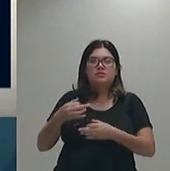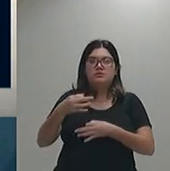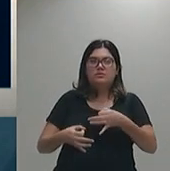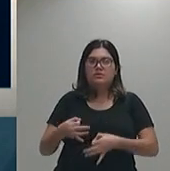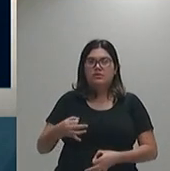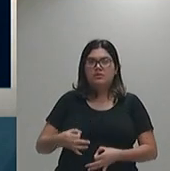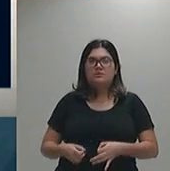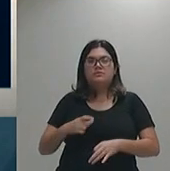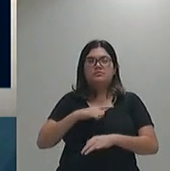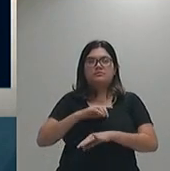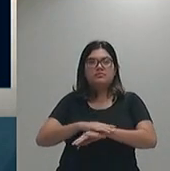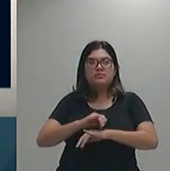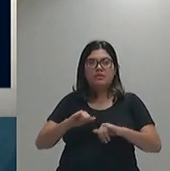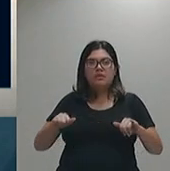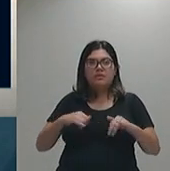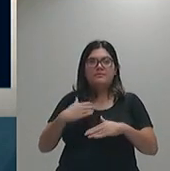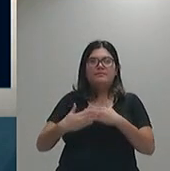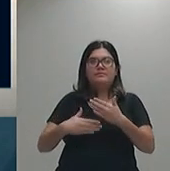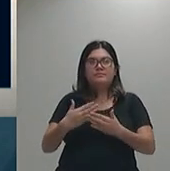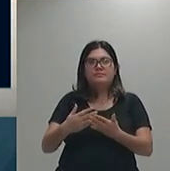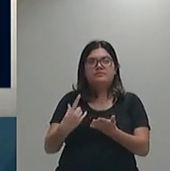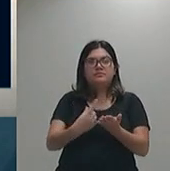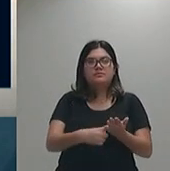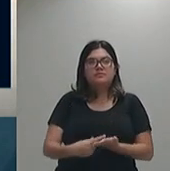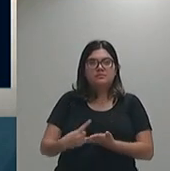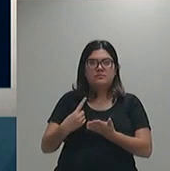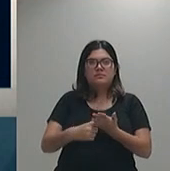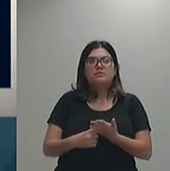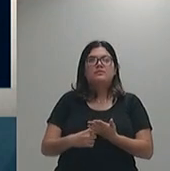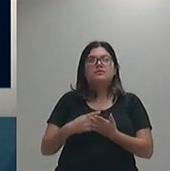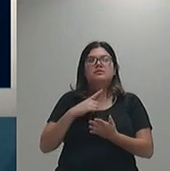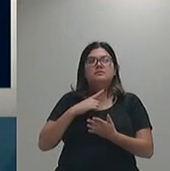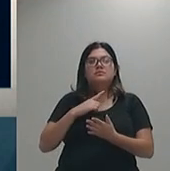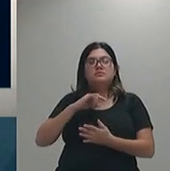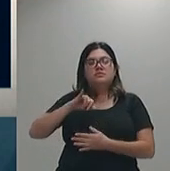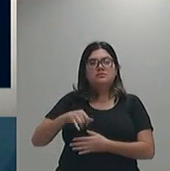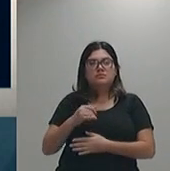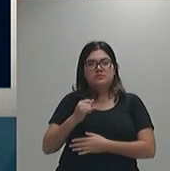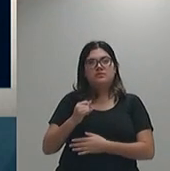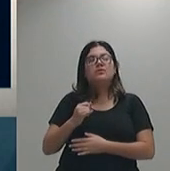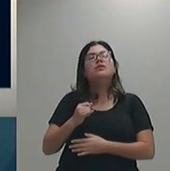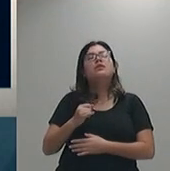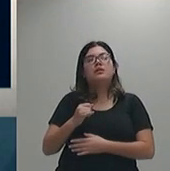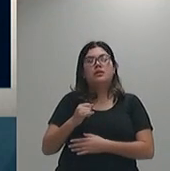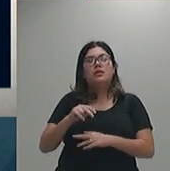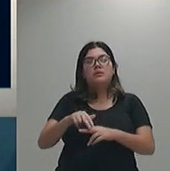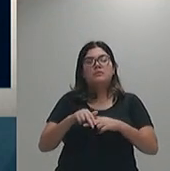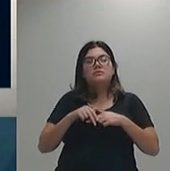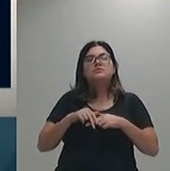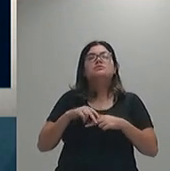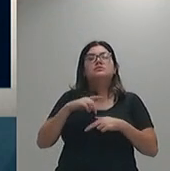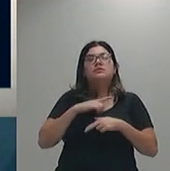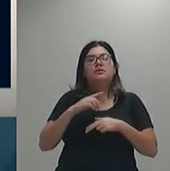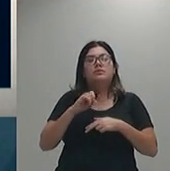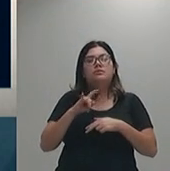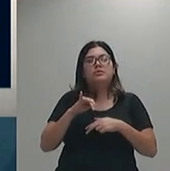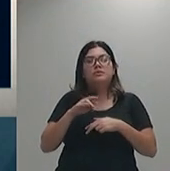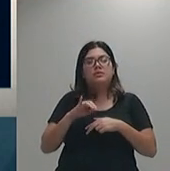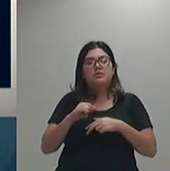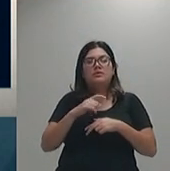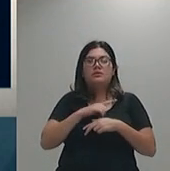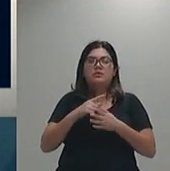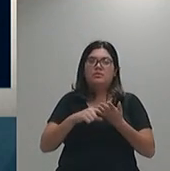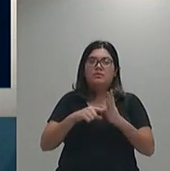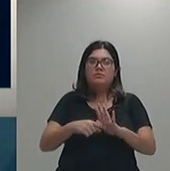no procedimento arbitral intentado pela J em legitimidade ordinária após a autorização Assembleia